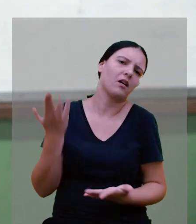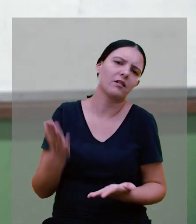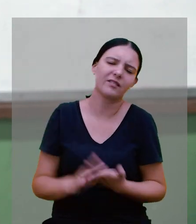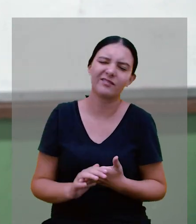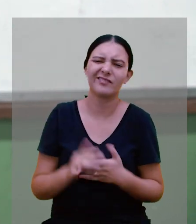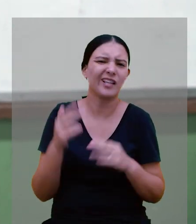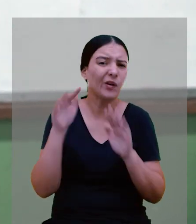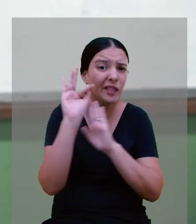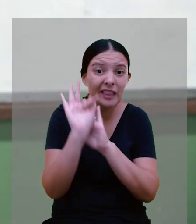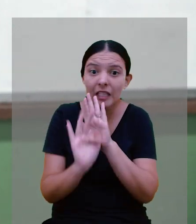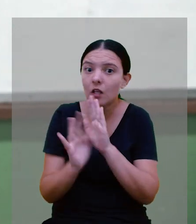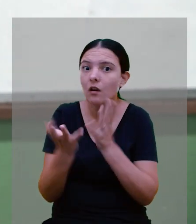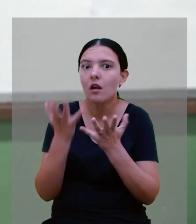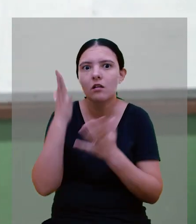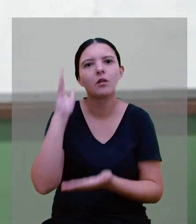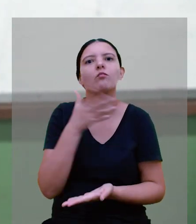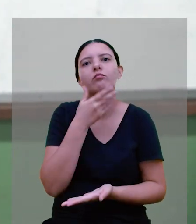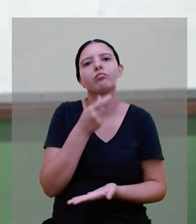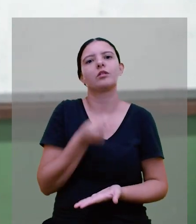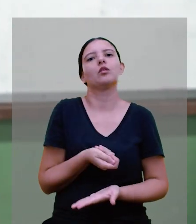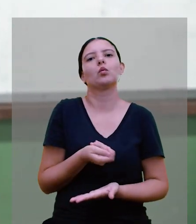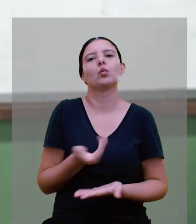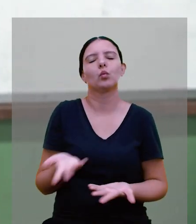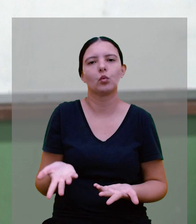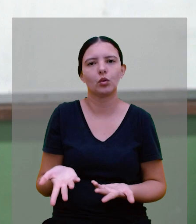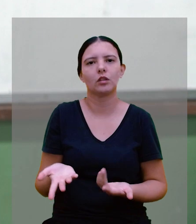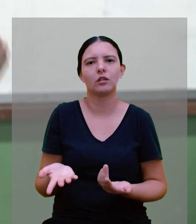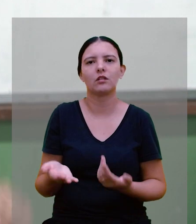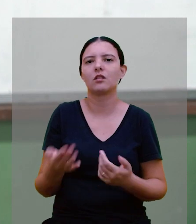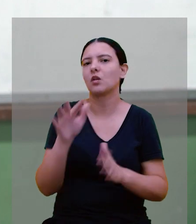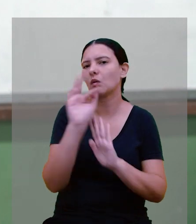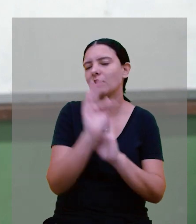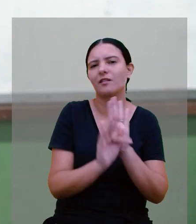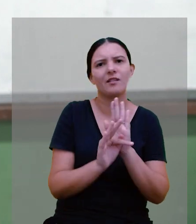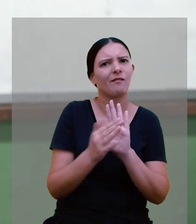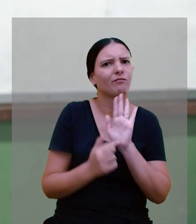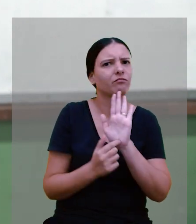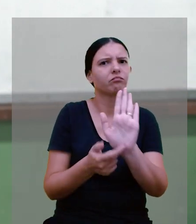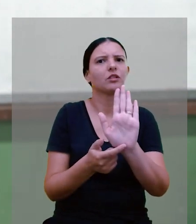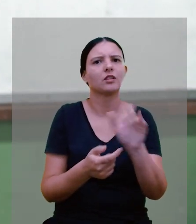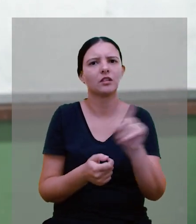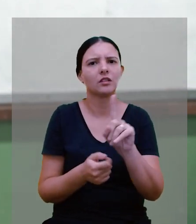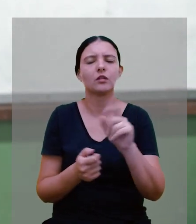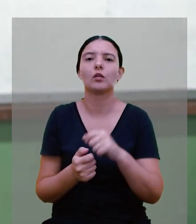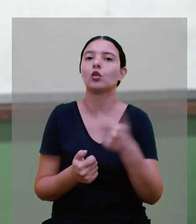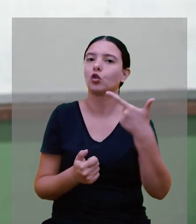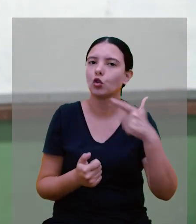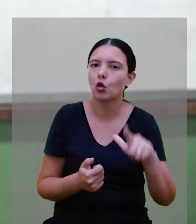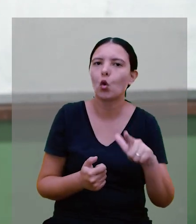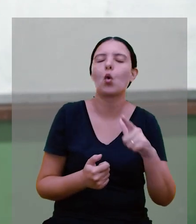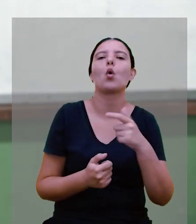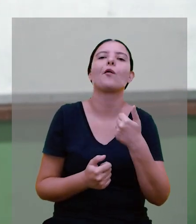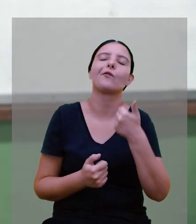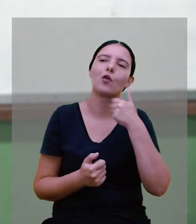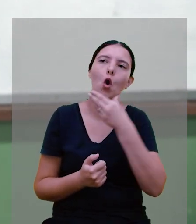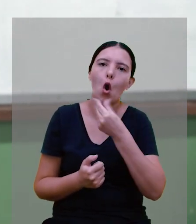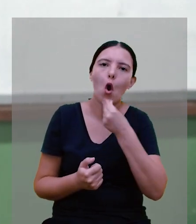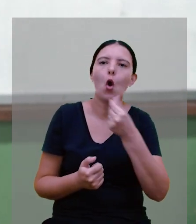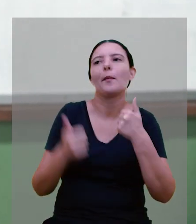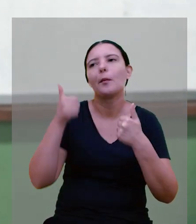texto. Eu quero ler o machismo. Eu quero ler o que o texto não está dizendo. Eu quero ler que mais um homem mata mais uma